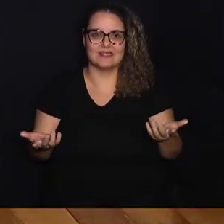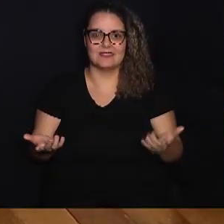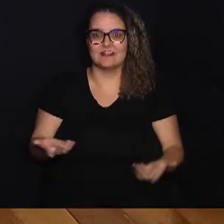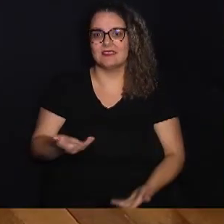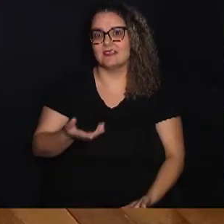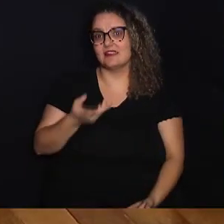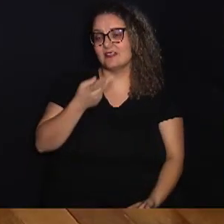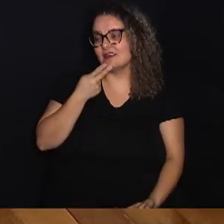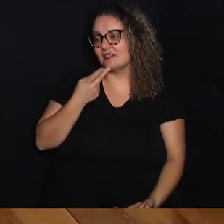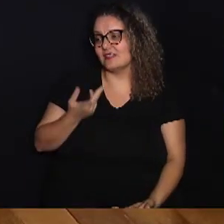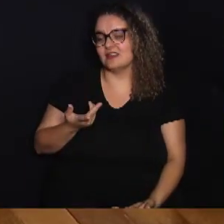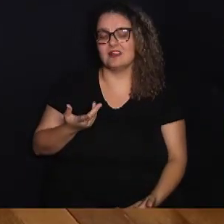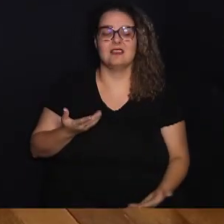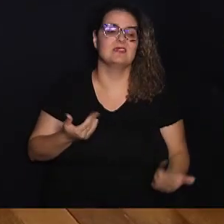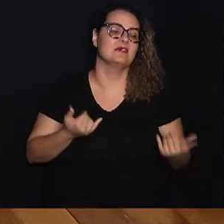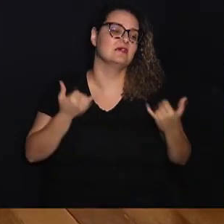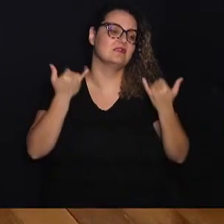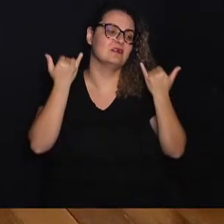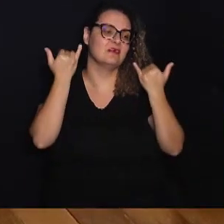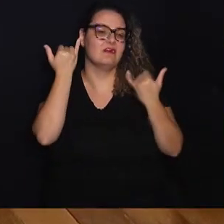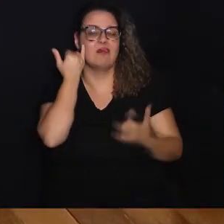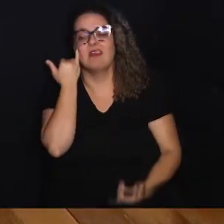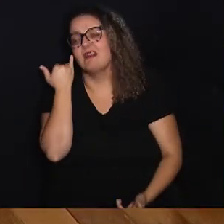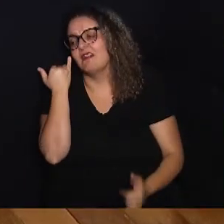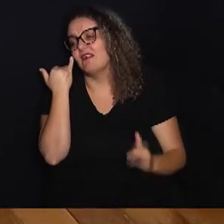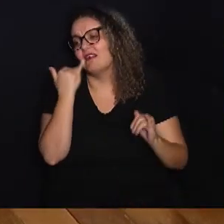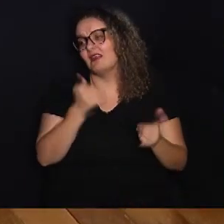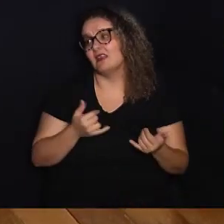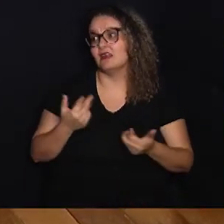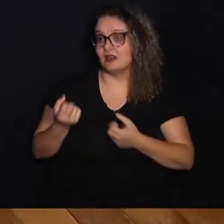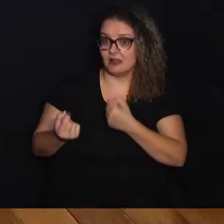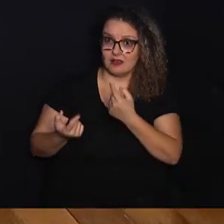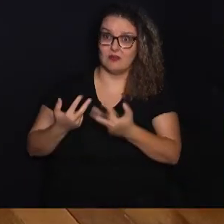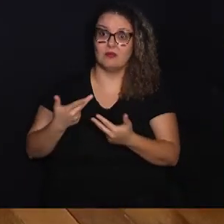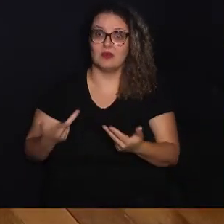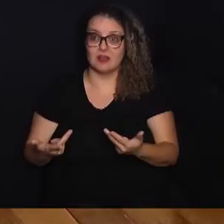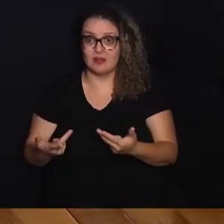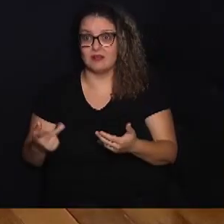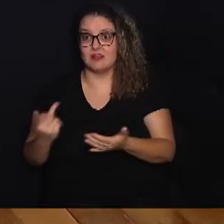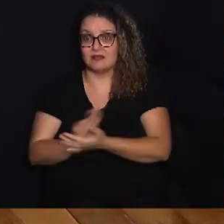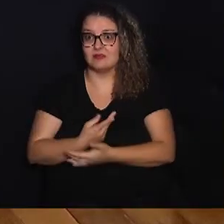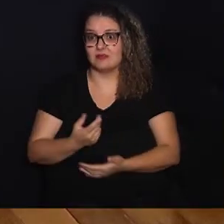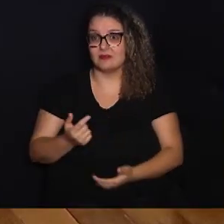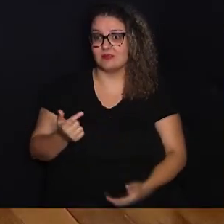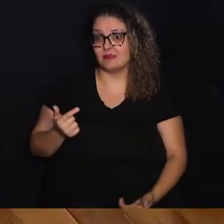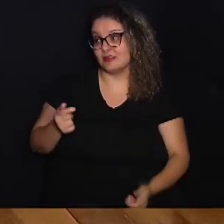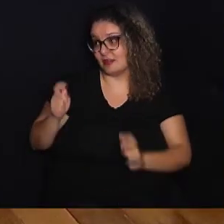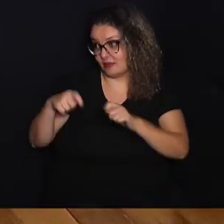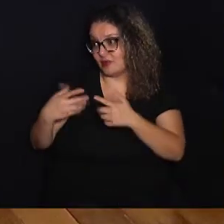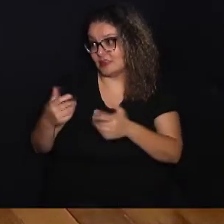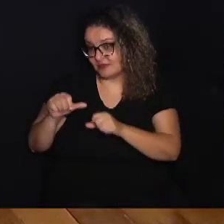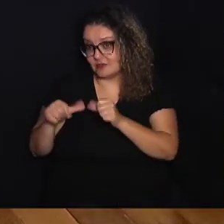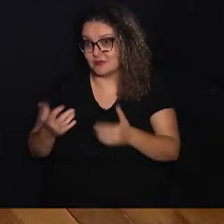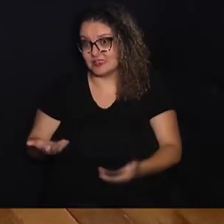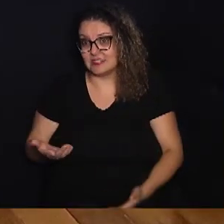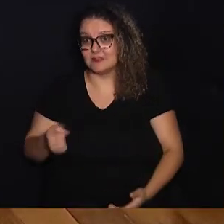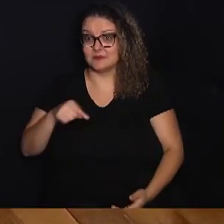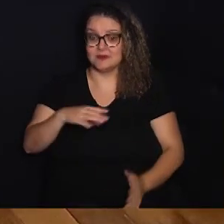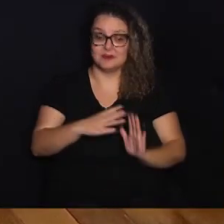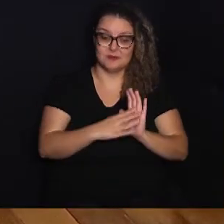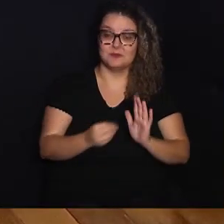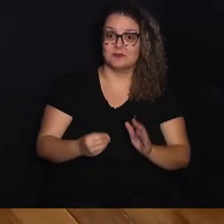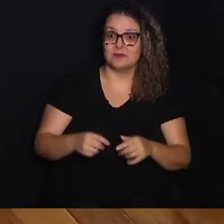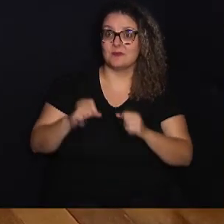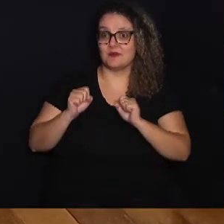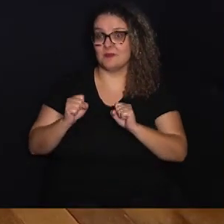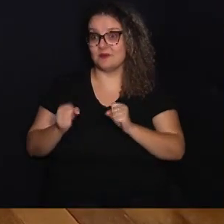gente, um jovem não pode estar desanimado. Sim, tem alguma coisa errada. Pois é. Então é possível mudar. Esse é um modelo de que a gente